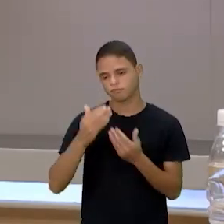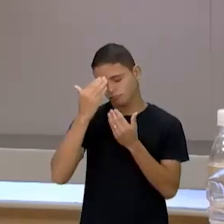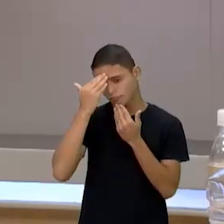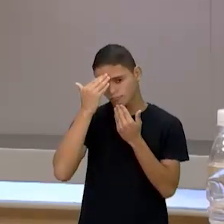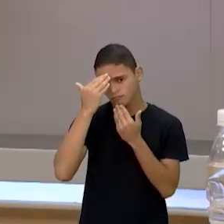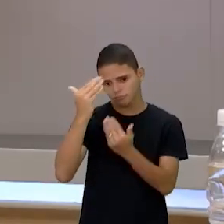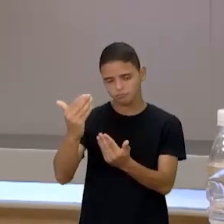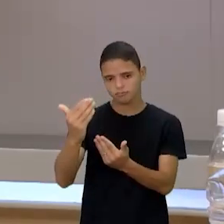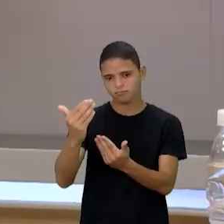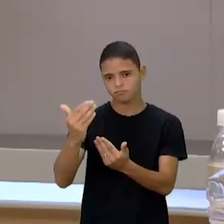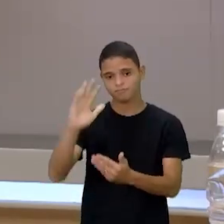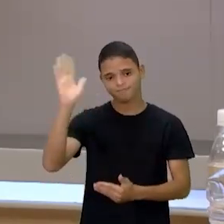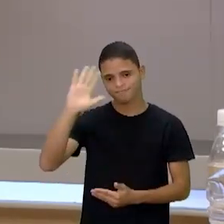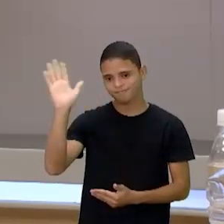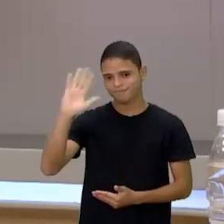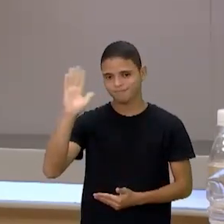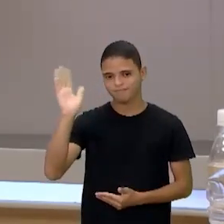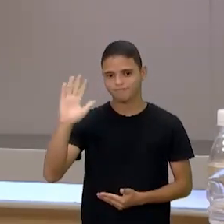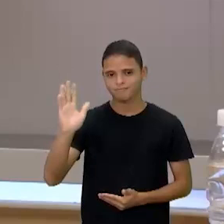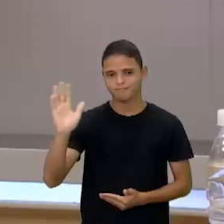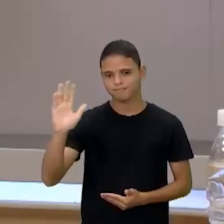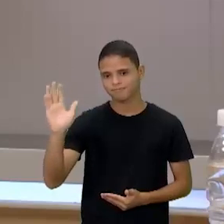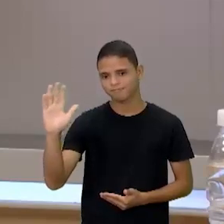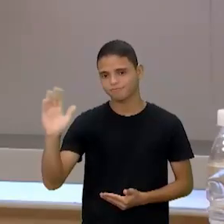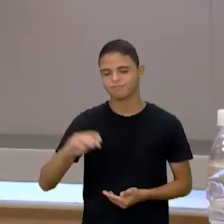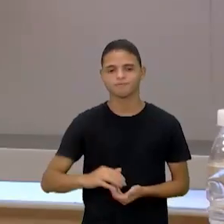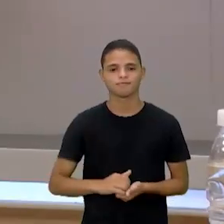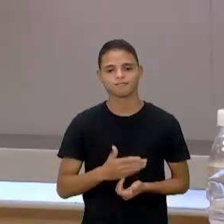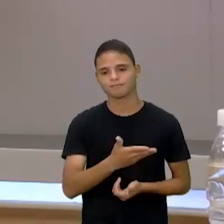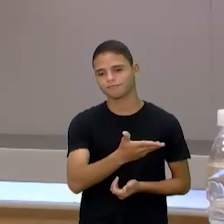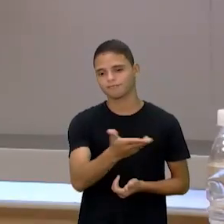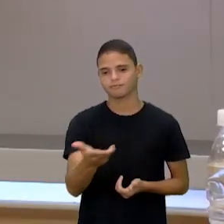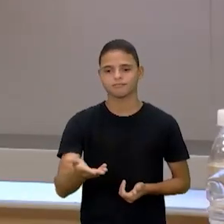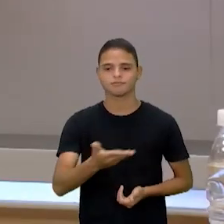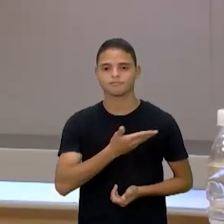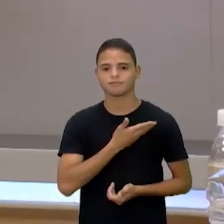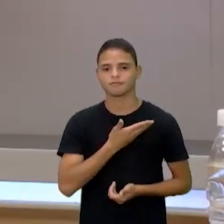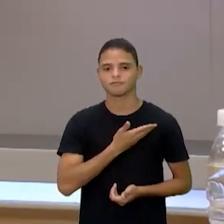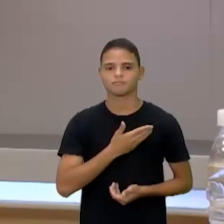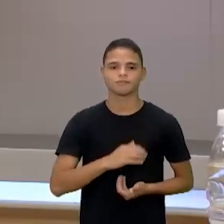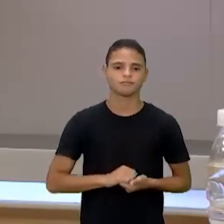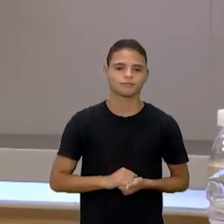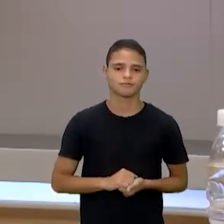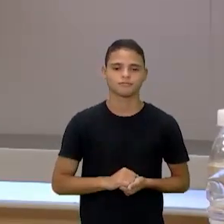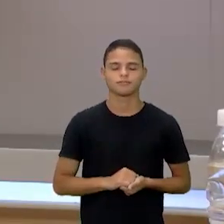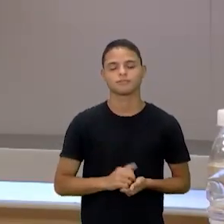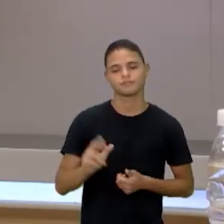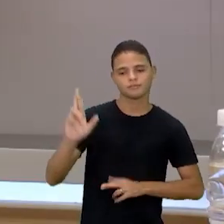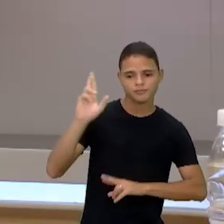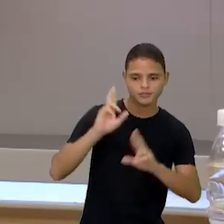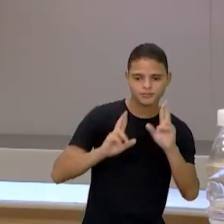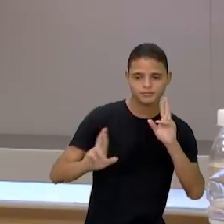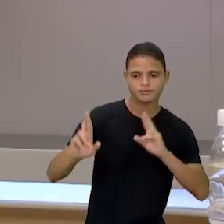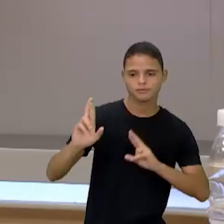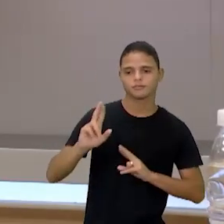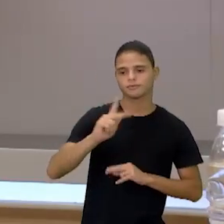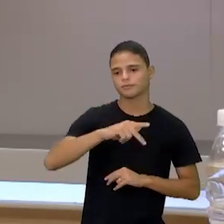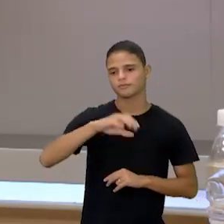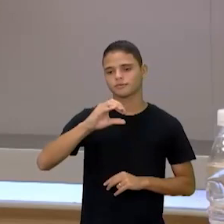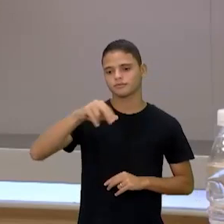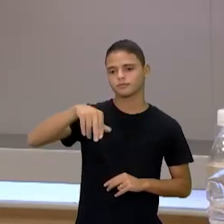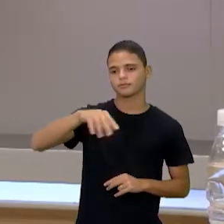Muito obrigada e até uma próxima. A todos os colegas que nos ouvem, supervisores,